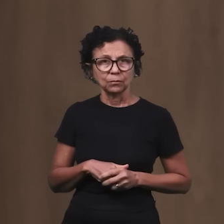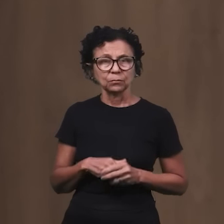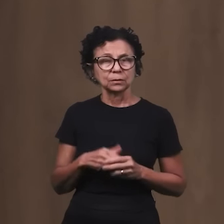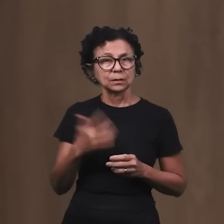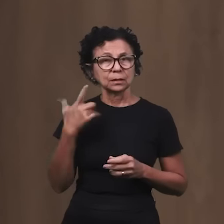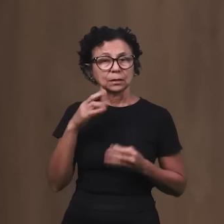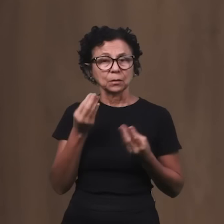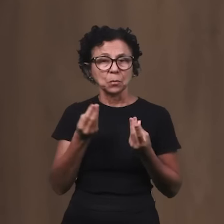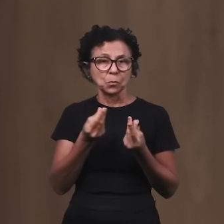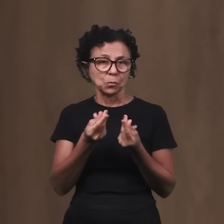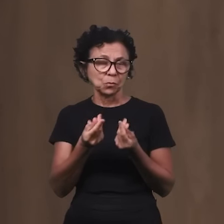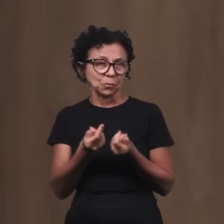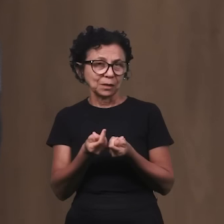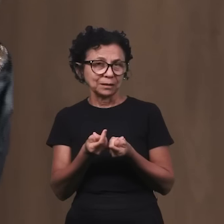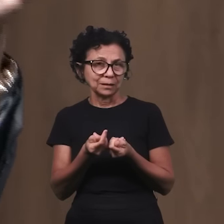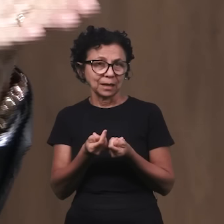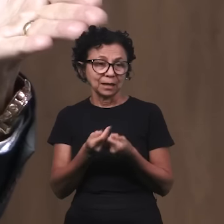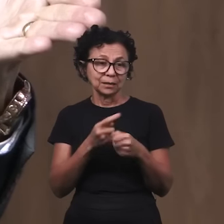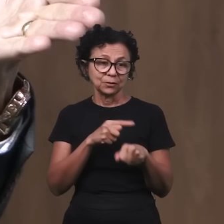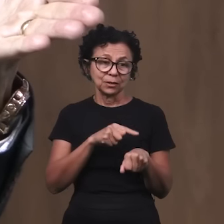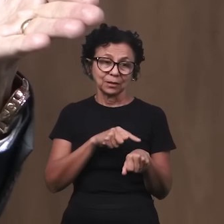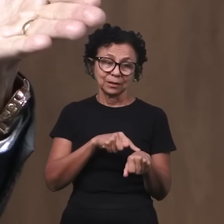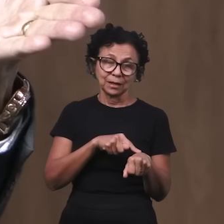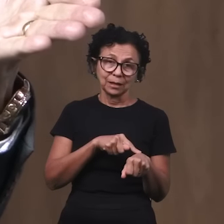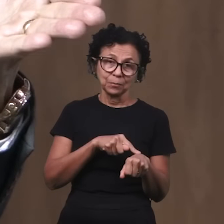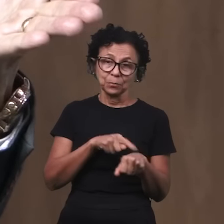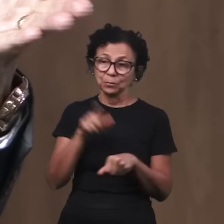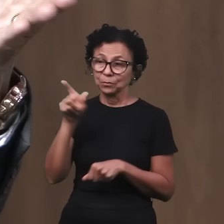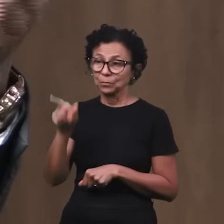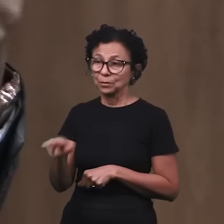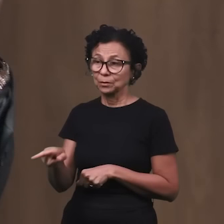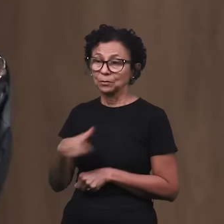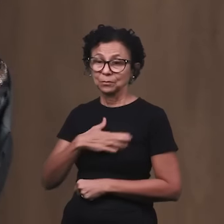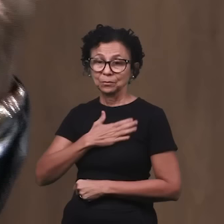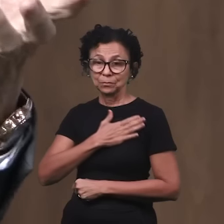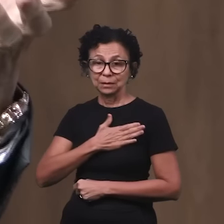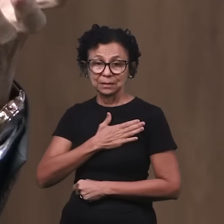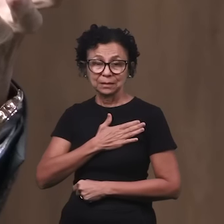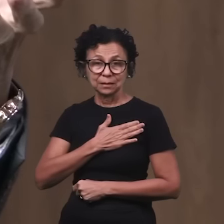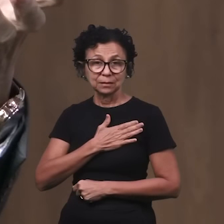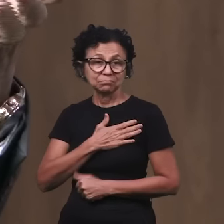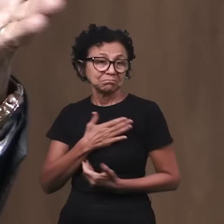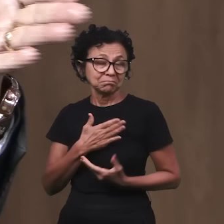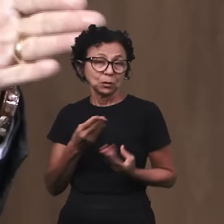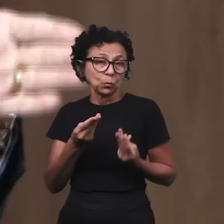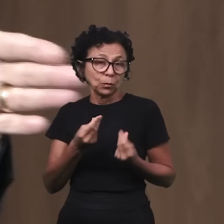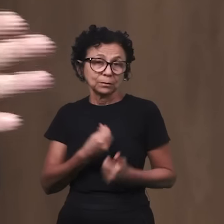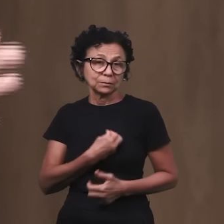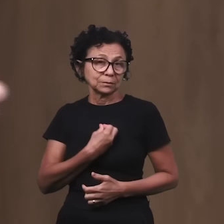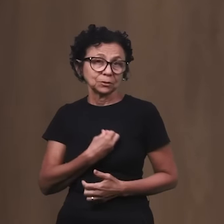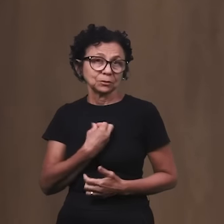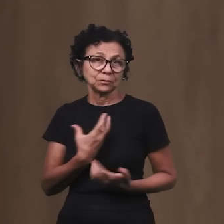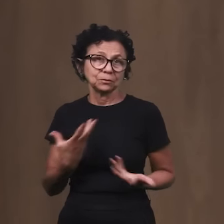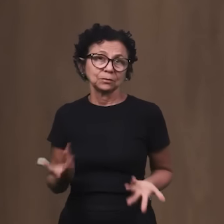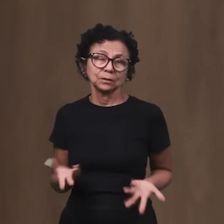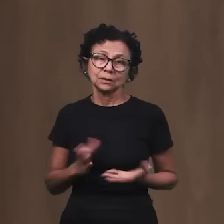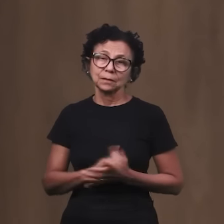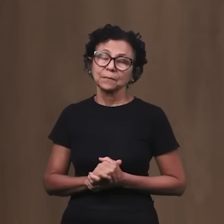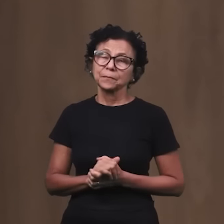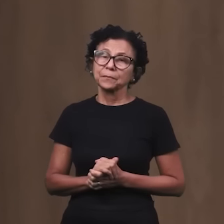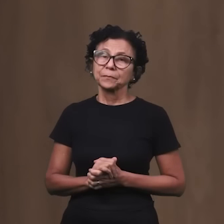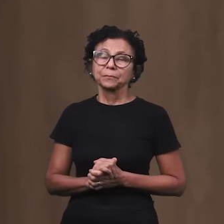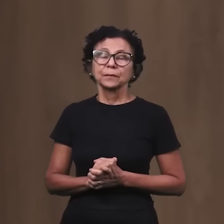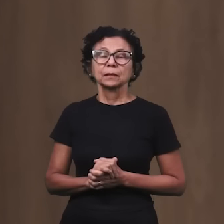qualidade, você ganha em satisfação do paciente e você ganha qualidade de vida. Então, esse é o futuro da